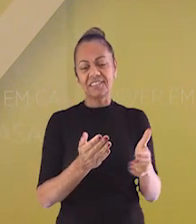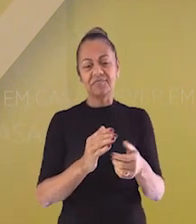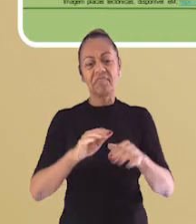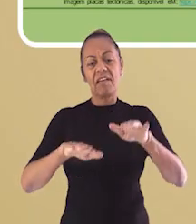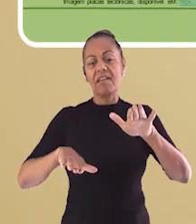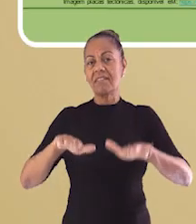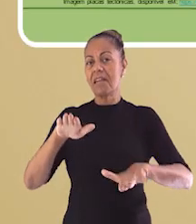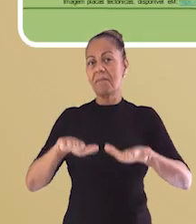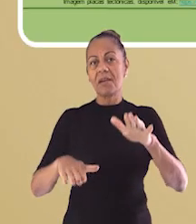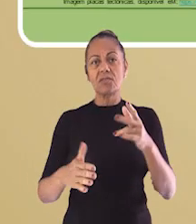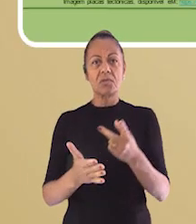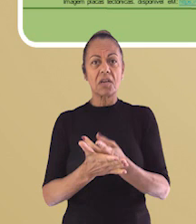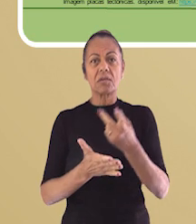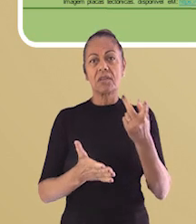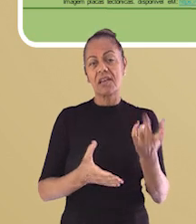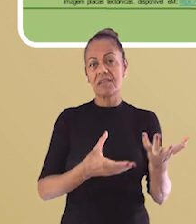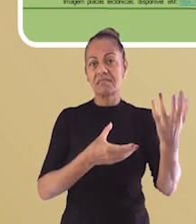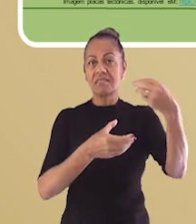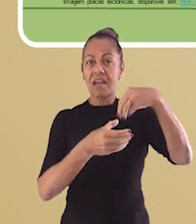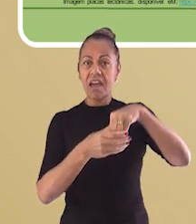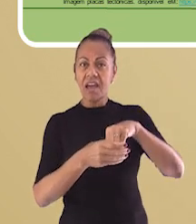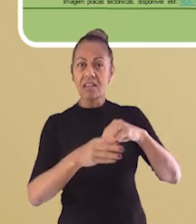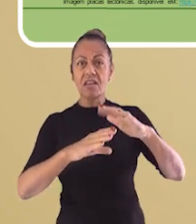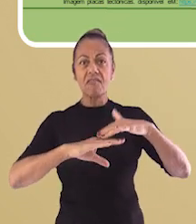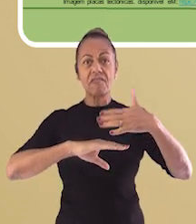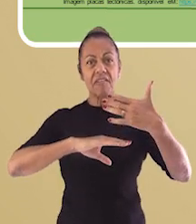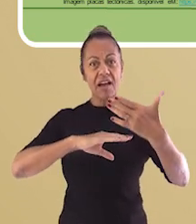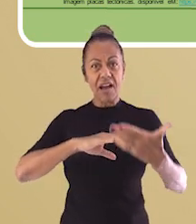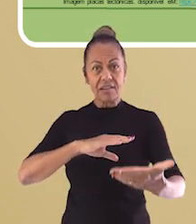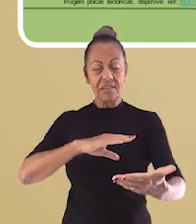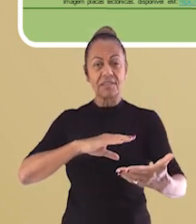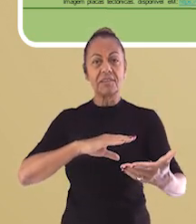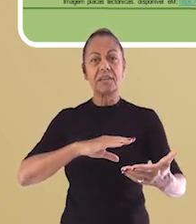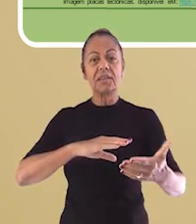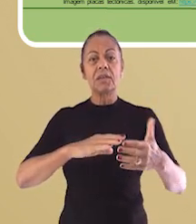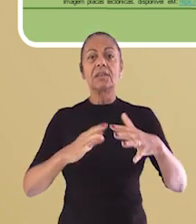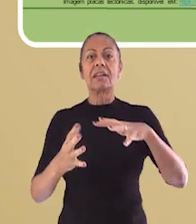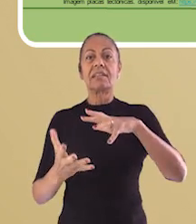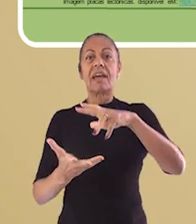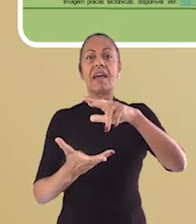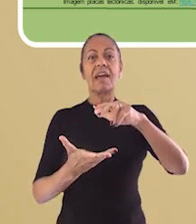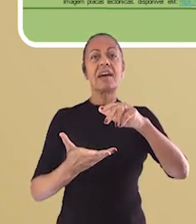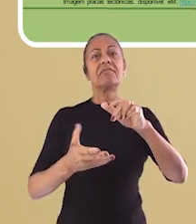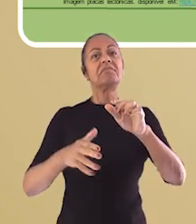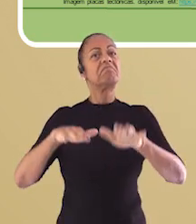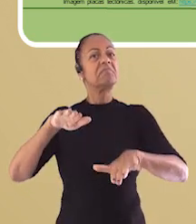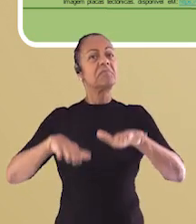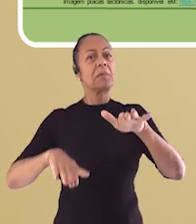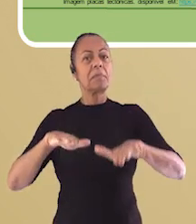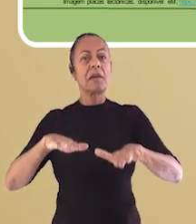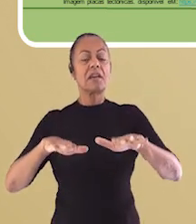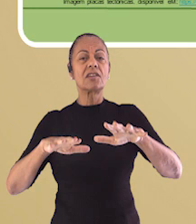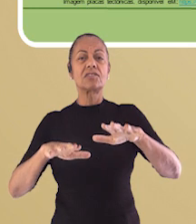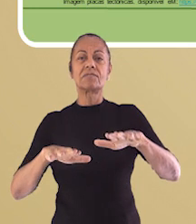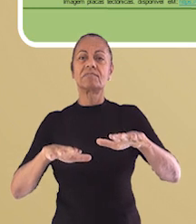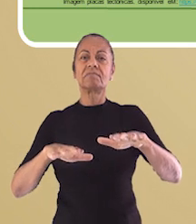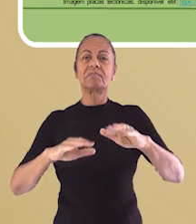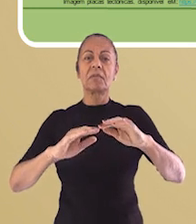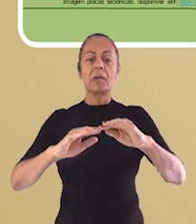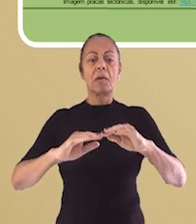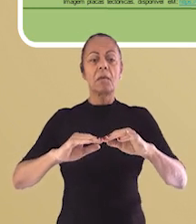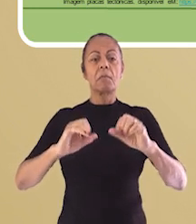formas. Dependendo do que acontece dentro e fora do núcleo da Terra, ela pode variar em